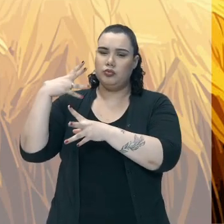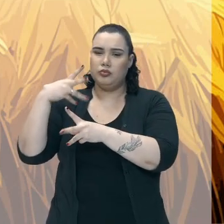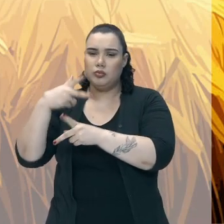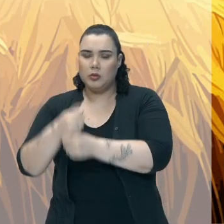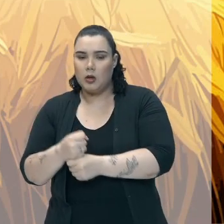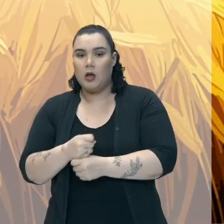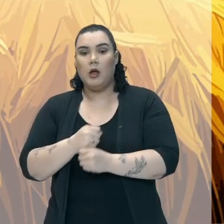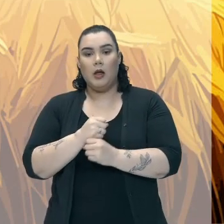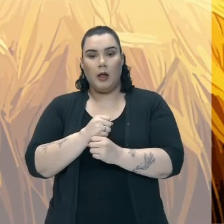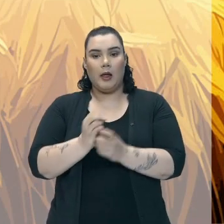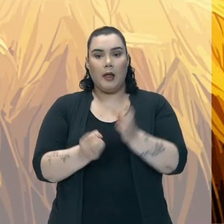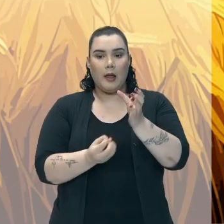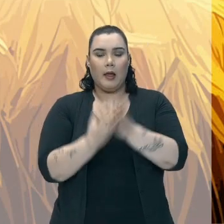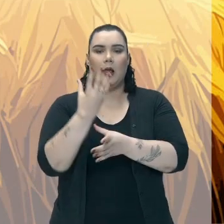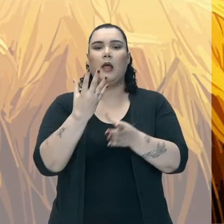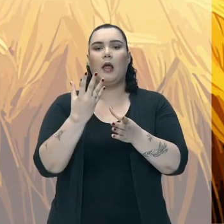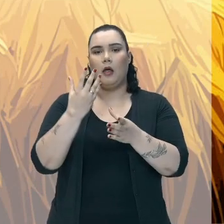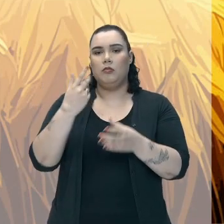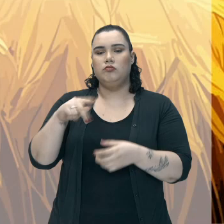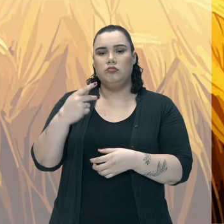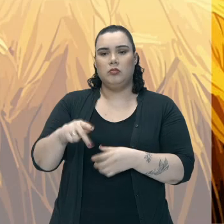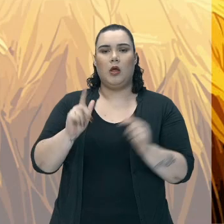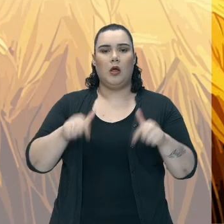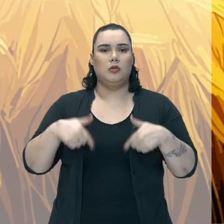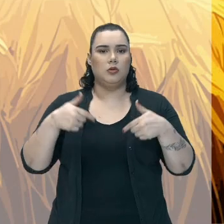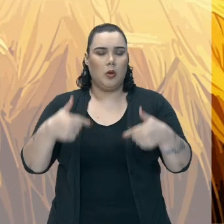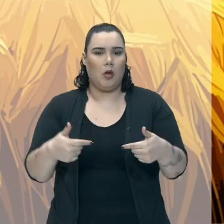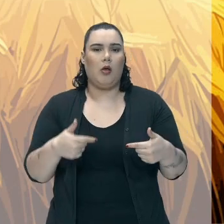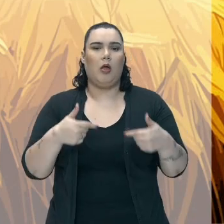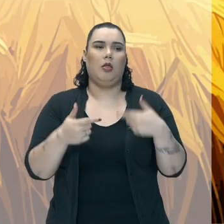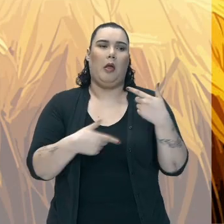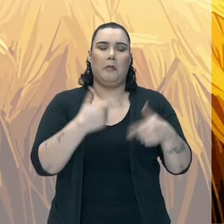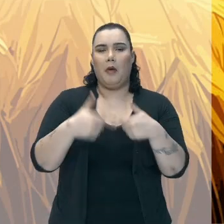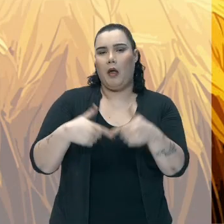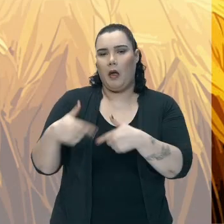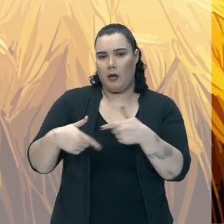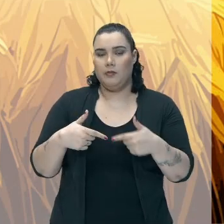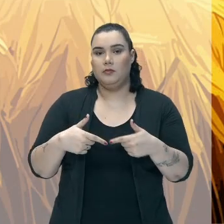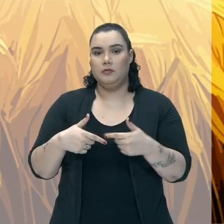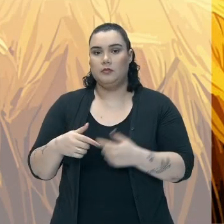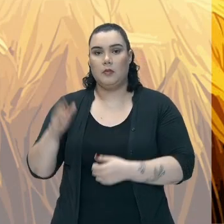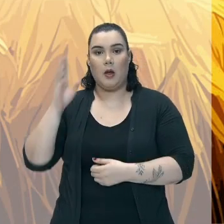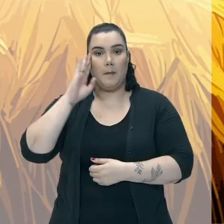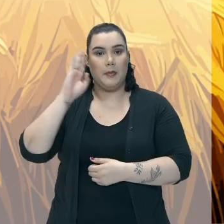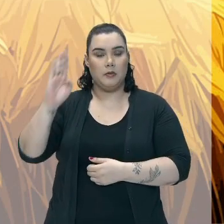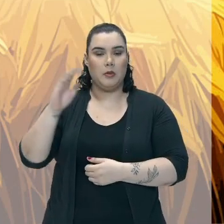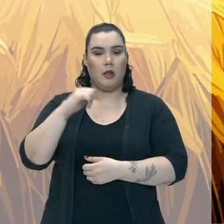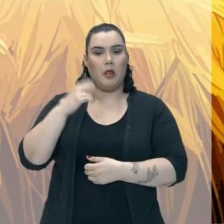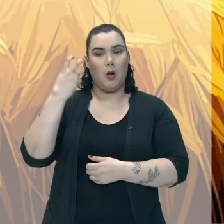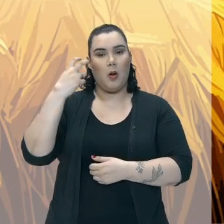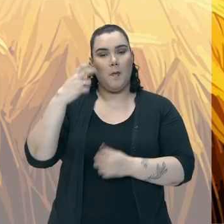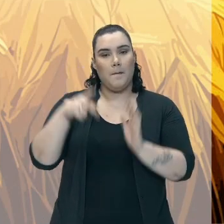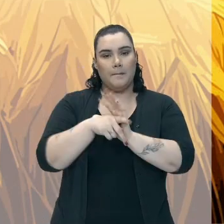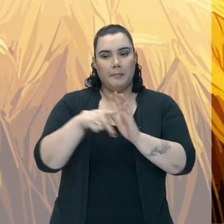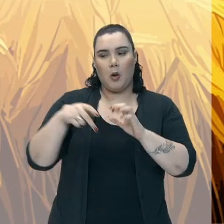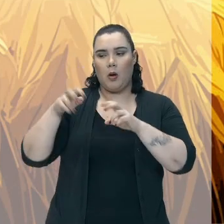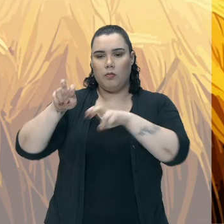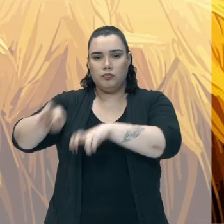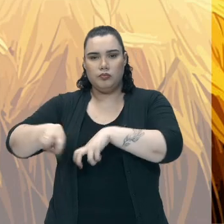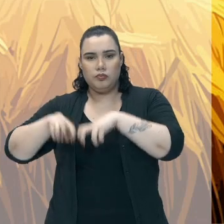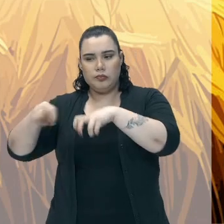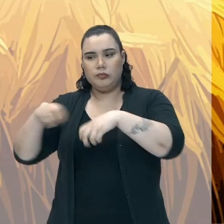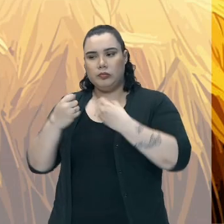desenvolver suas atividades humanas, principalmente essa questão aí das culturas, né, das plantações, né,